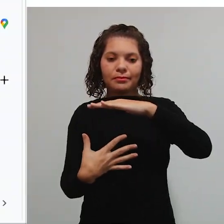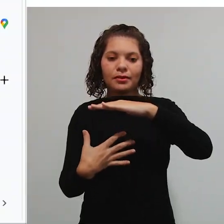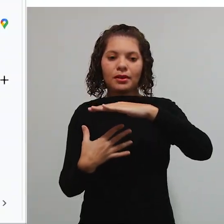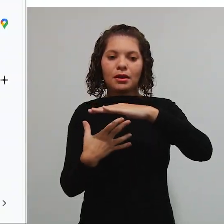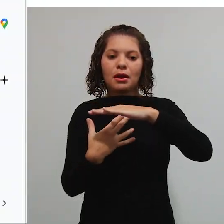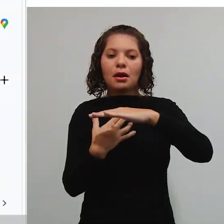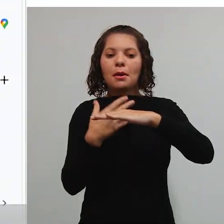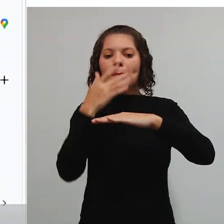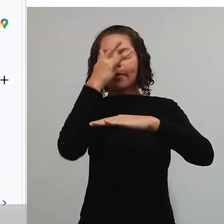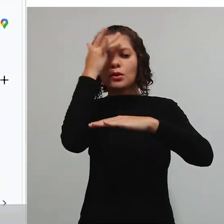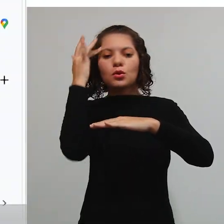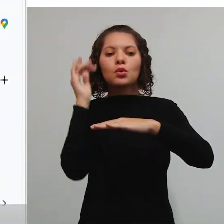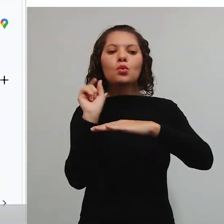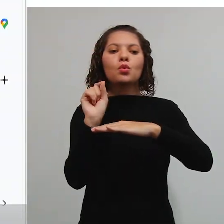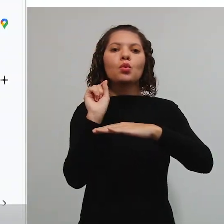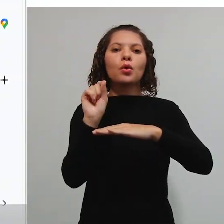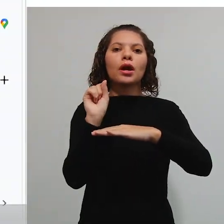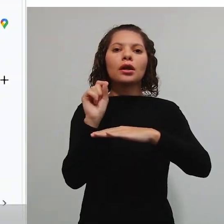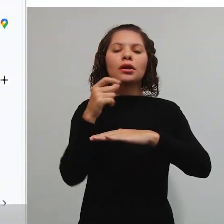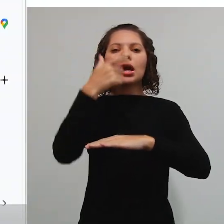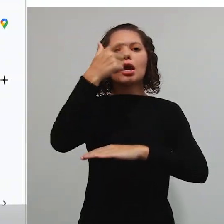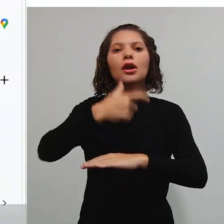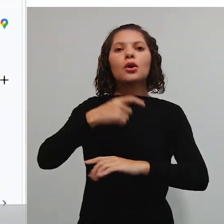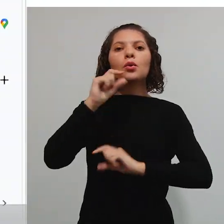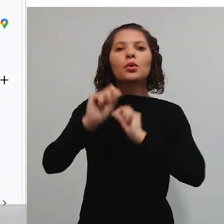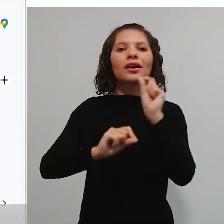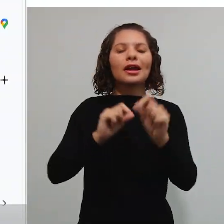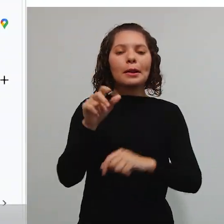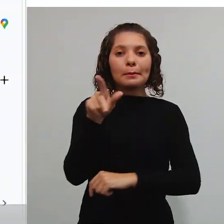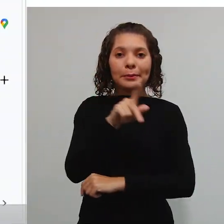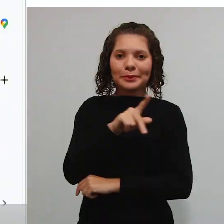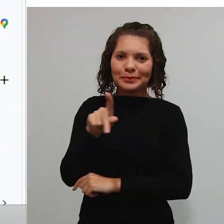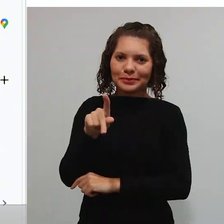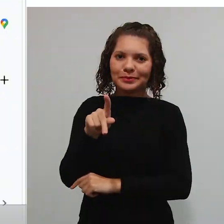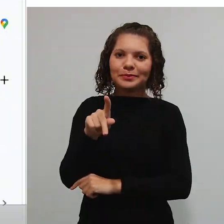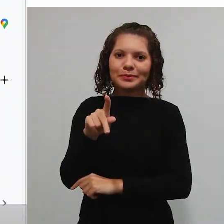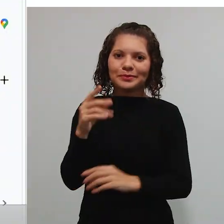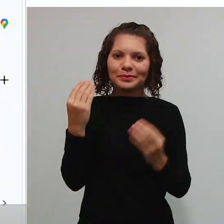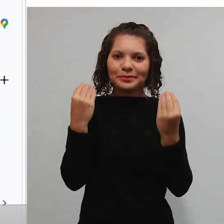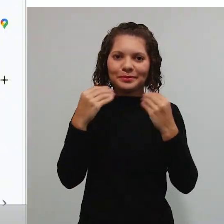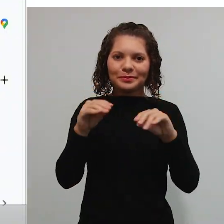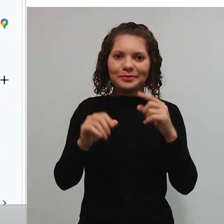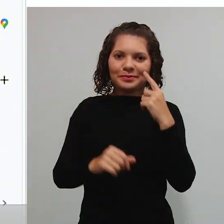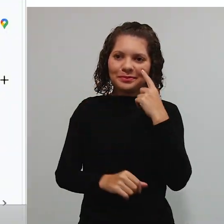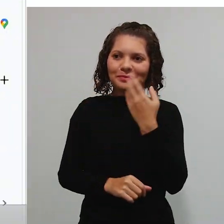essa pessoa. Né? Então, lá, eu sou o quê? Eu sou professora